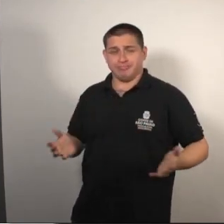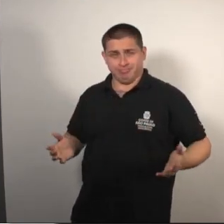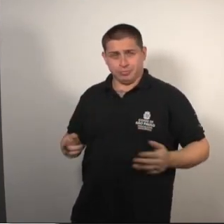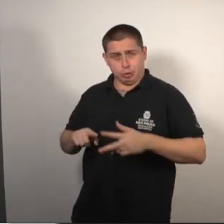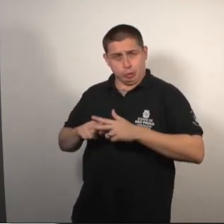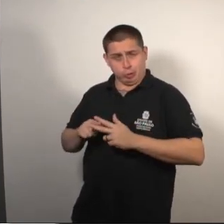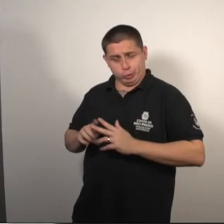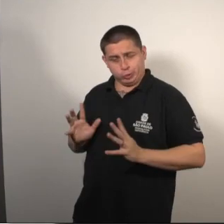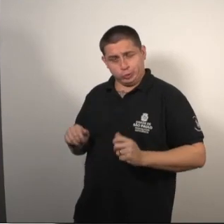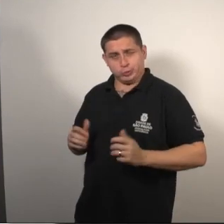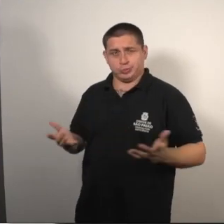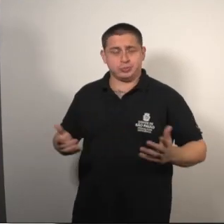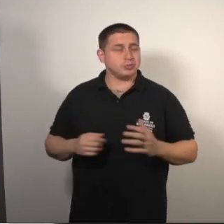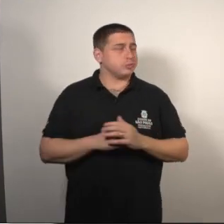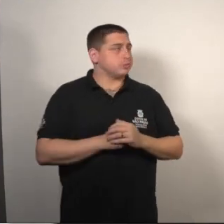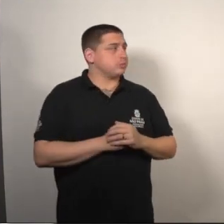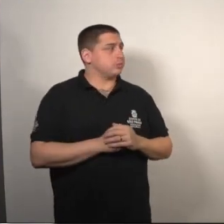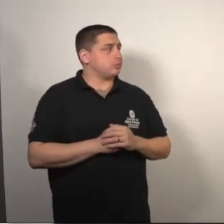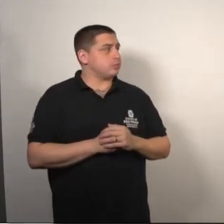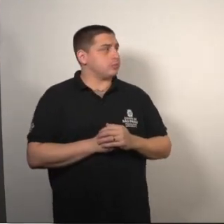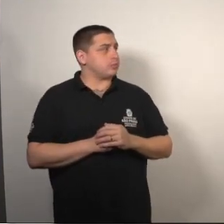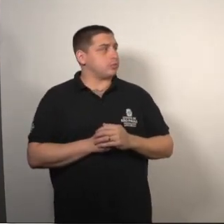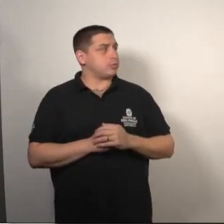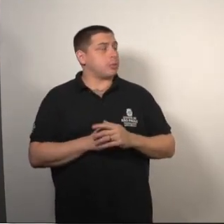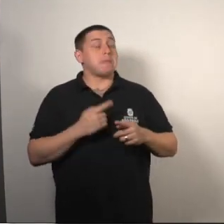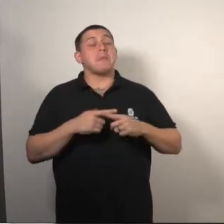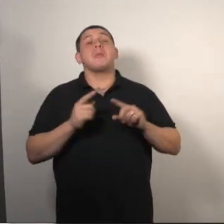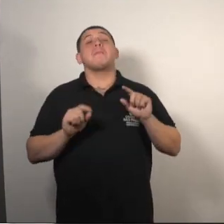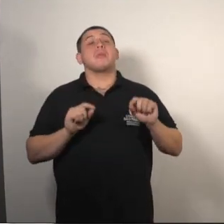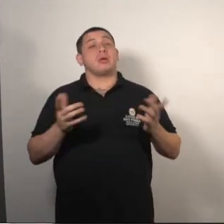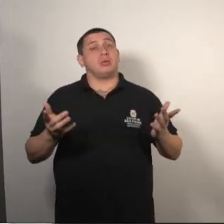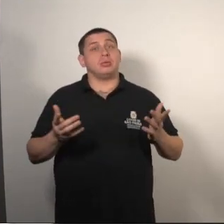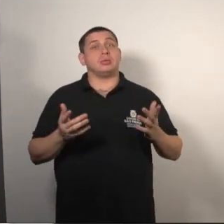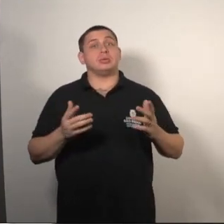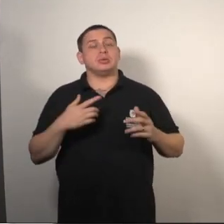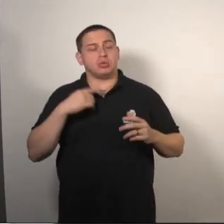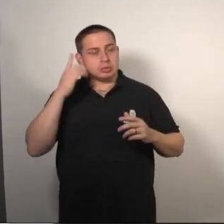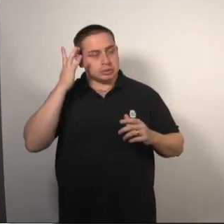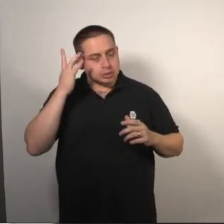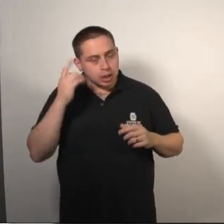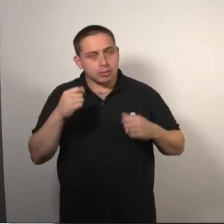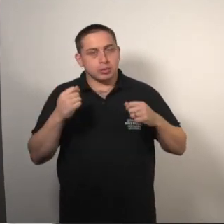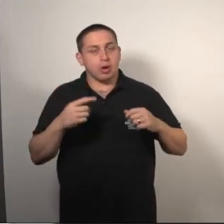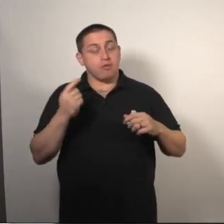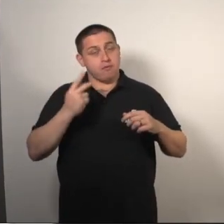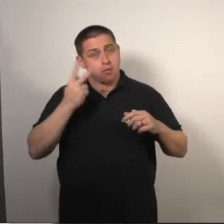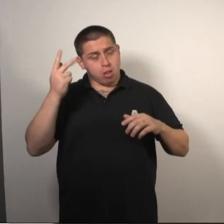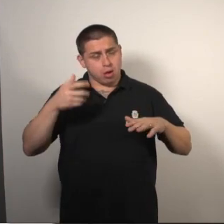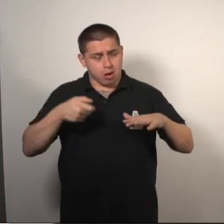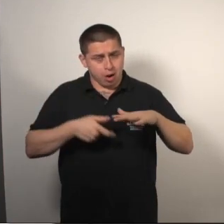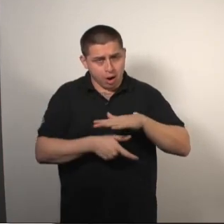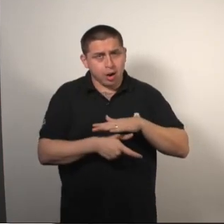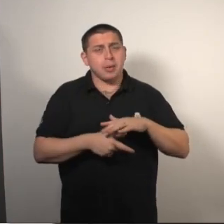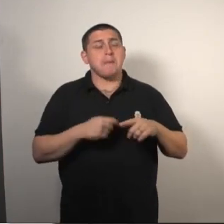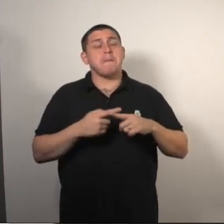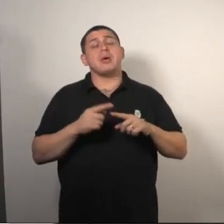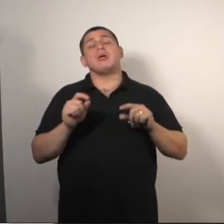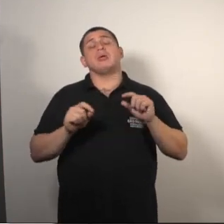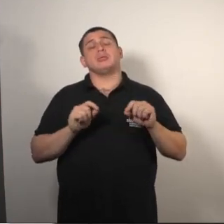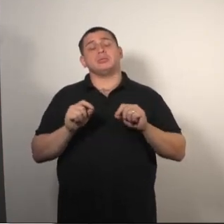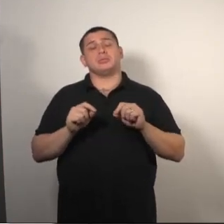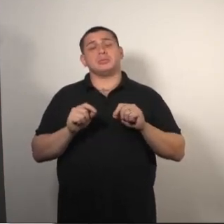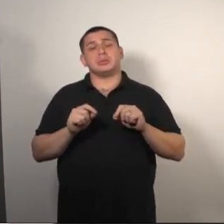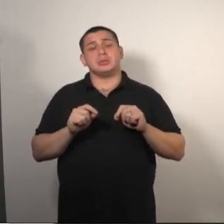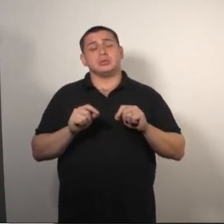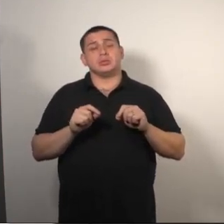bastante deteriorado. Evidentemente, para recuperar são custos grandes, esses custos que a gente está vendo de 1,6 bilhão de reais, mas